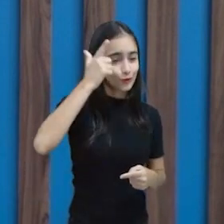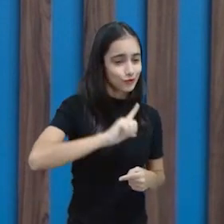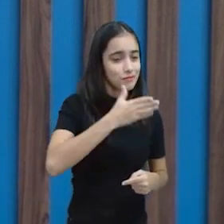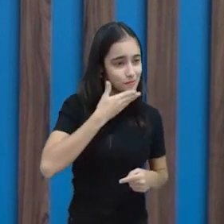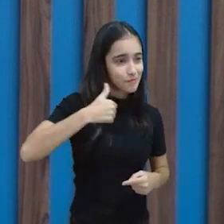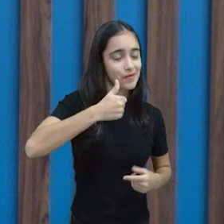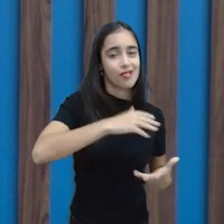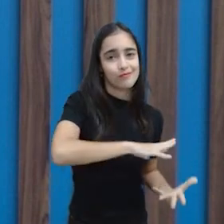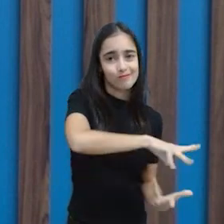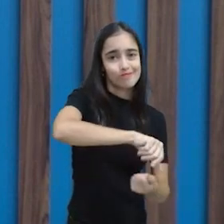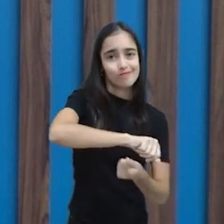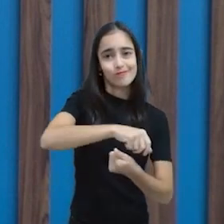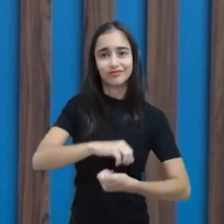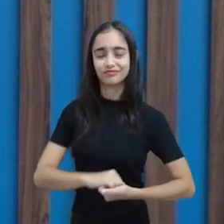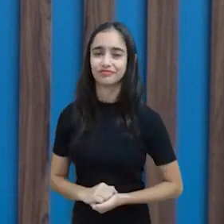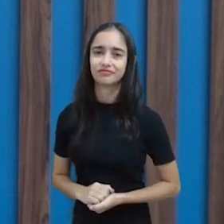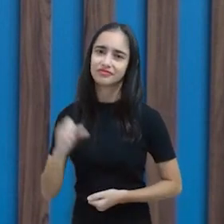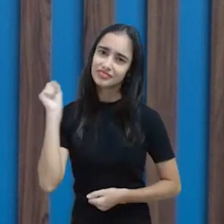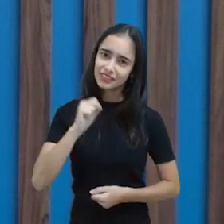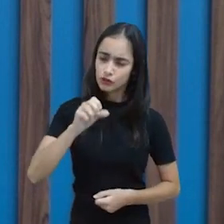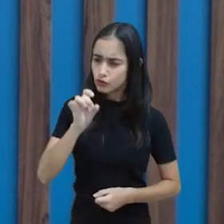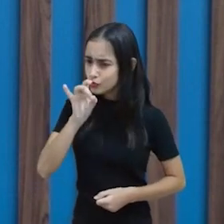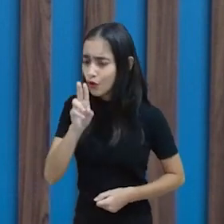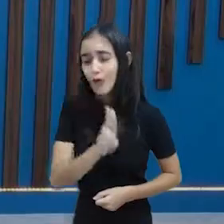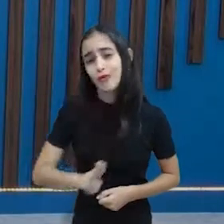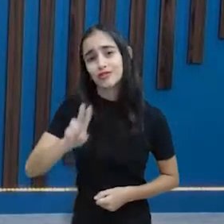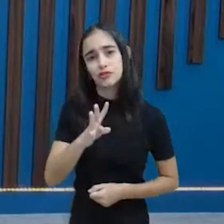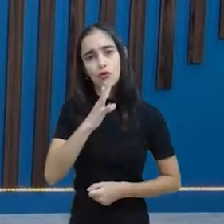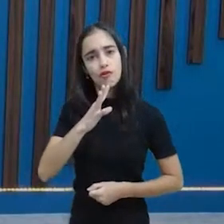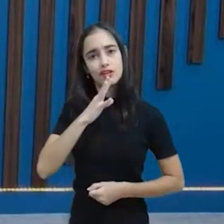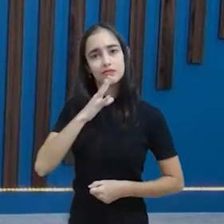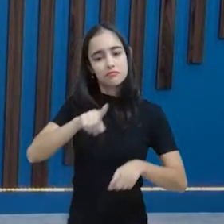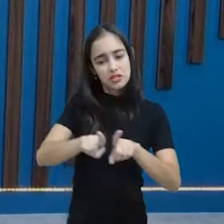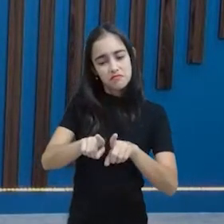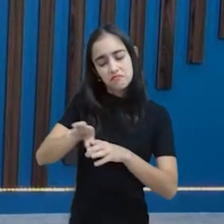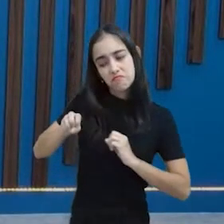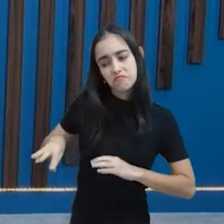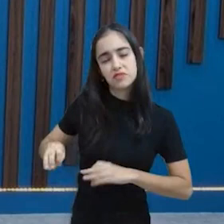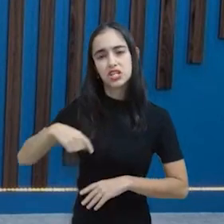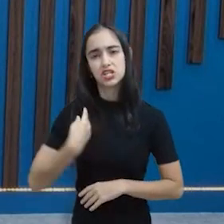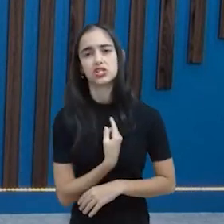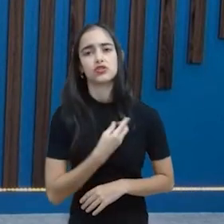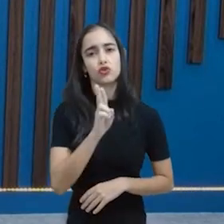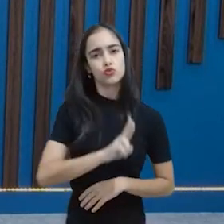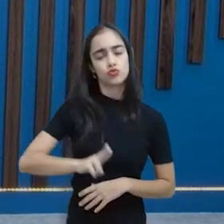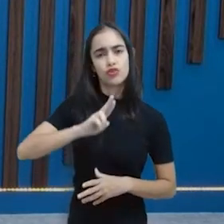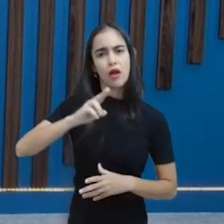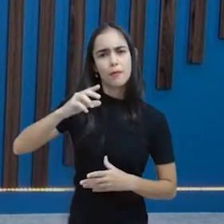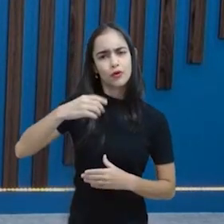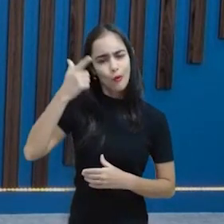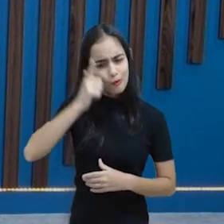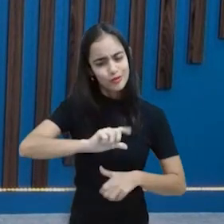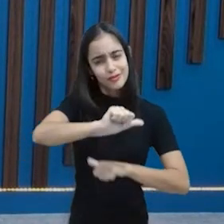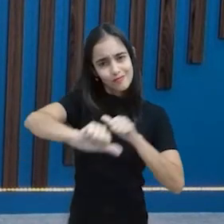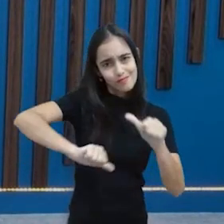Pois é, só com conhecimento e educação, né, Exatamente. Carol, que a gente vai aí mudando esse pensamento, né,